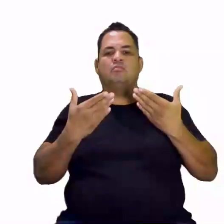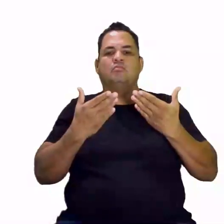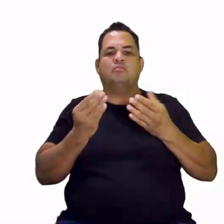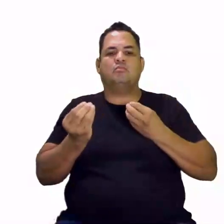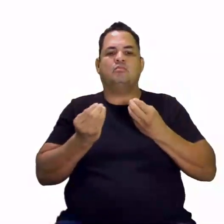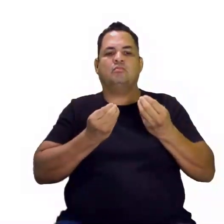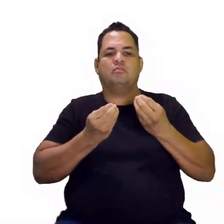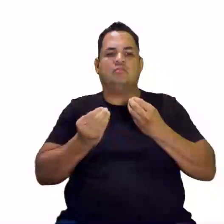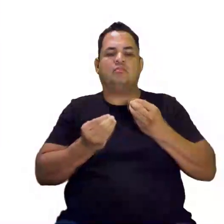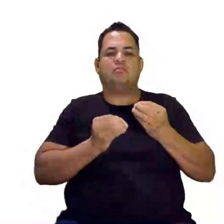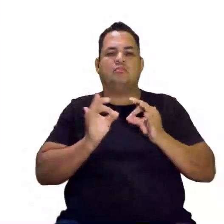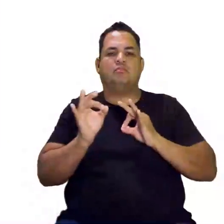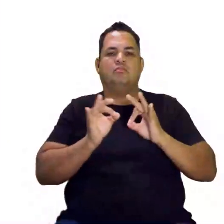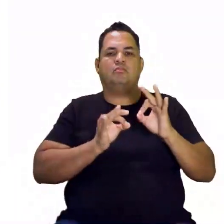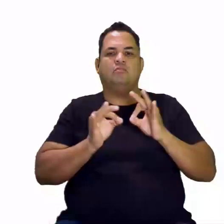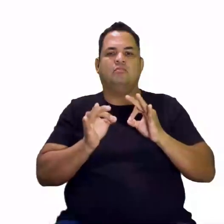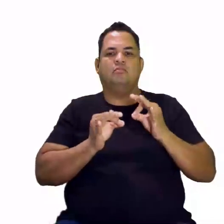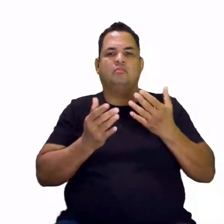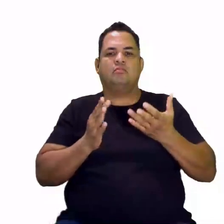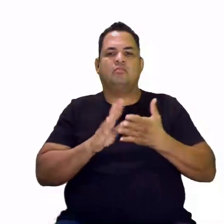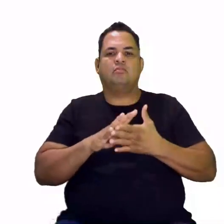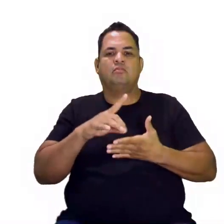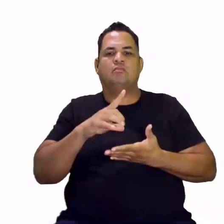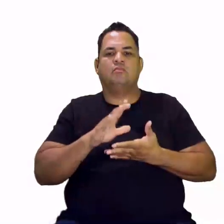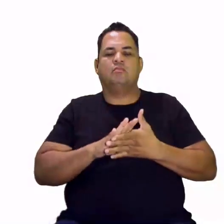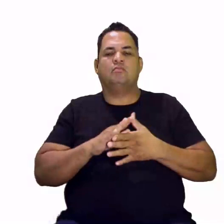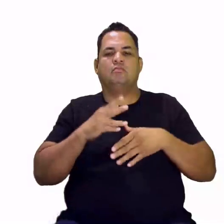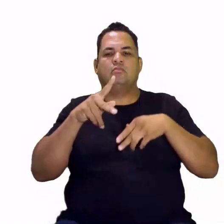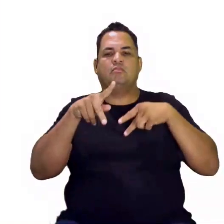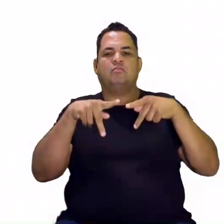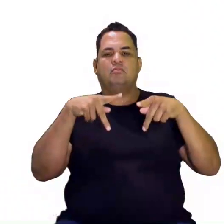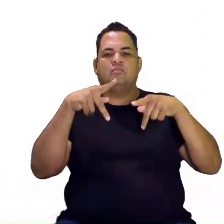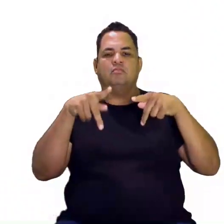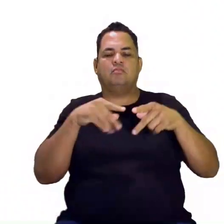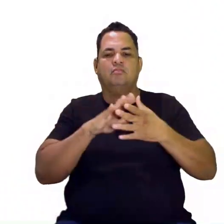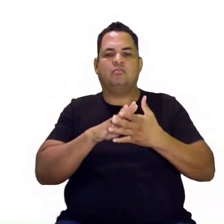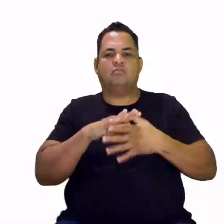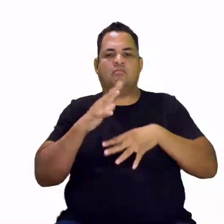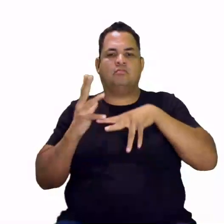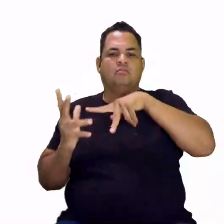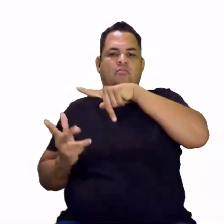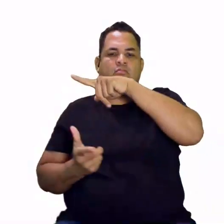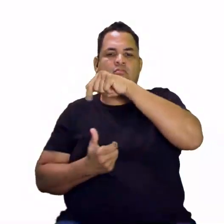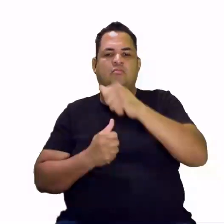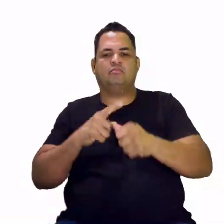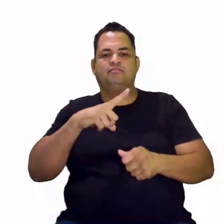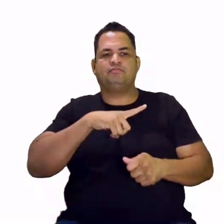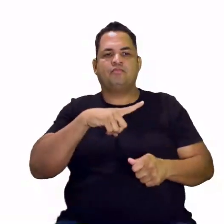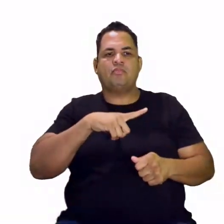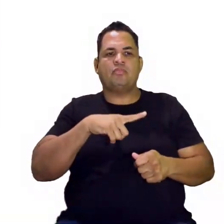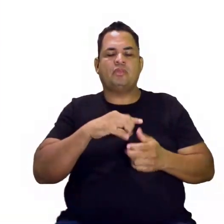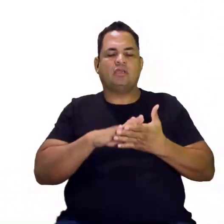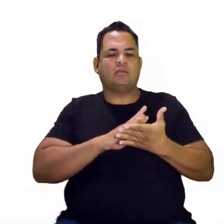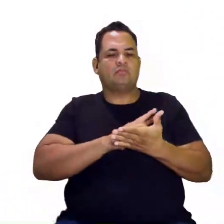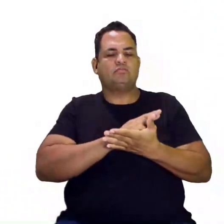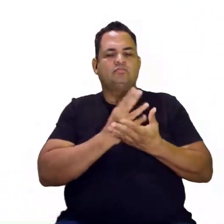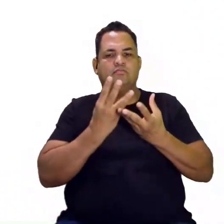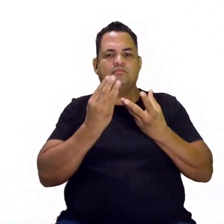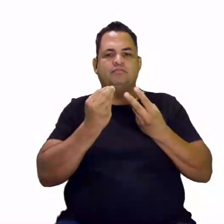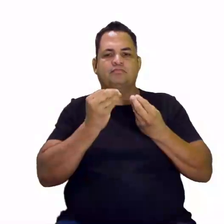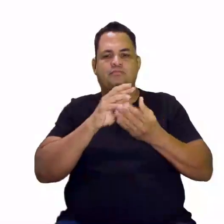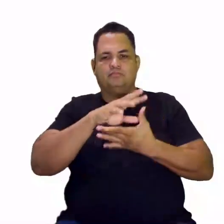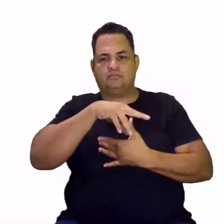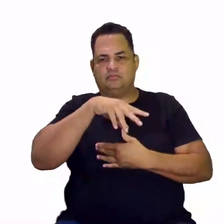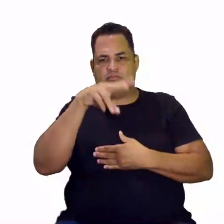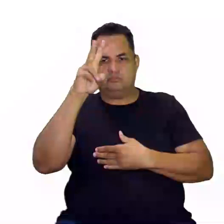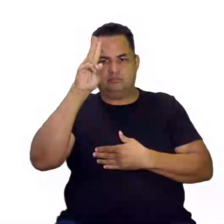a formação desses organismos povoando esse planeta, a gente sabe que tem muita história. E